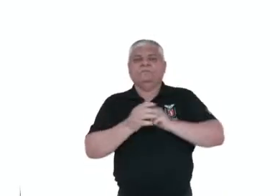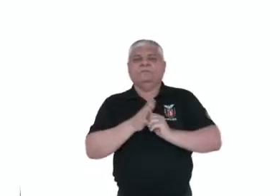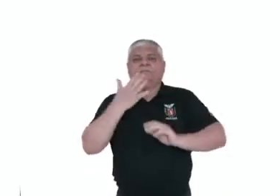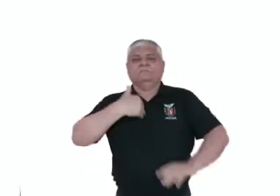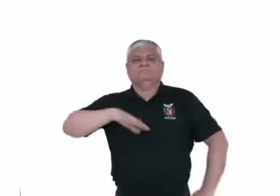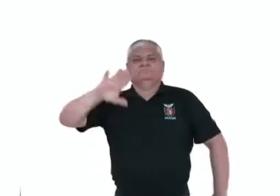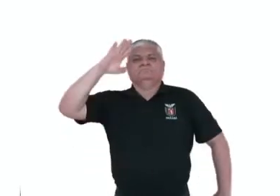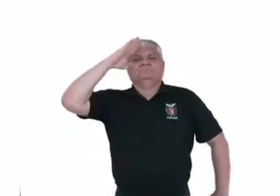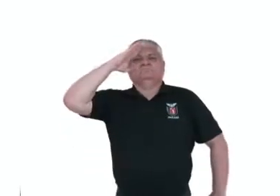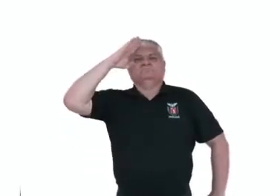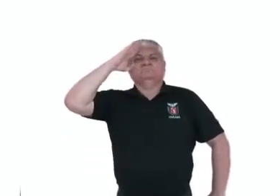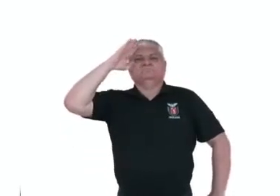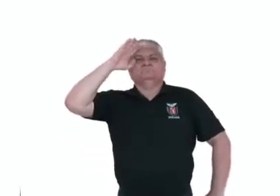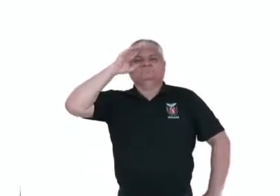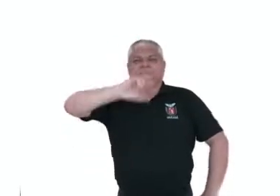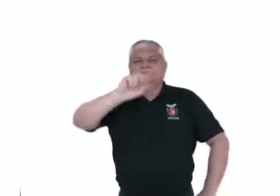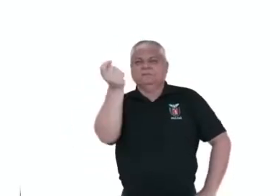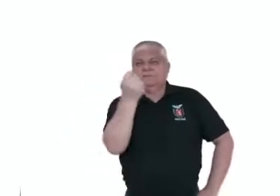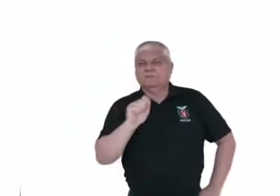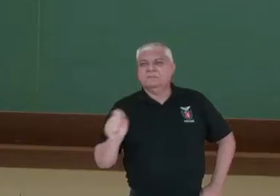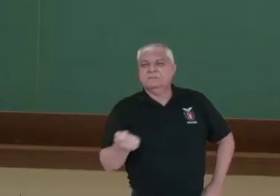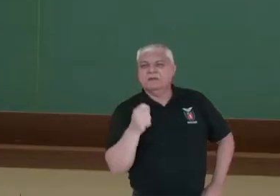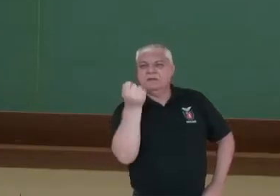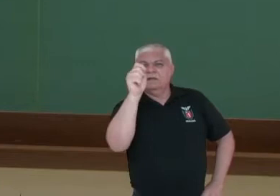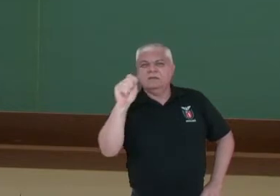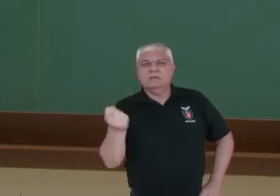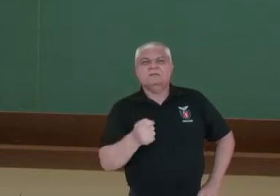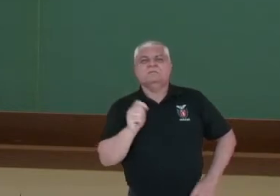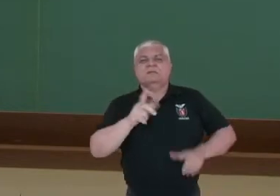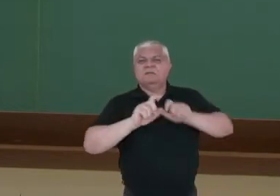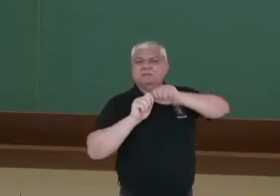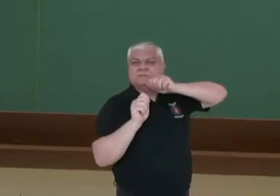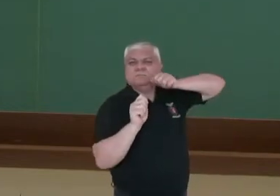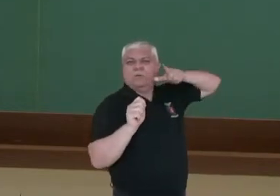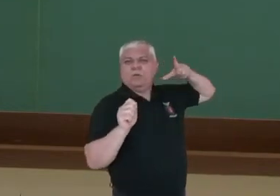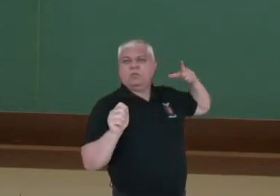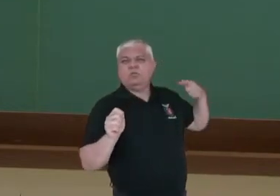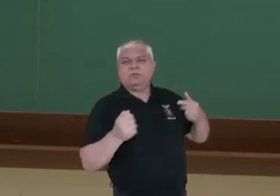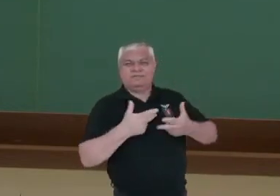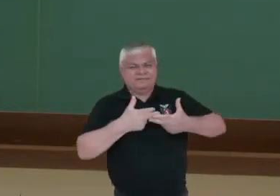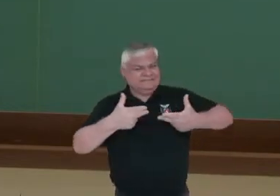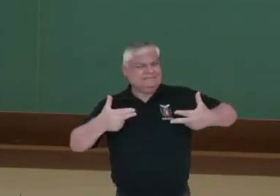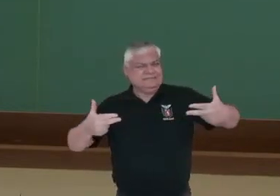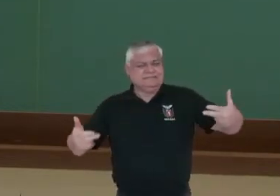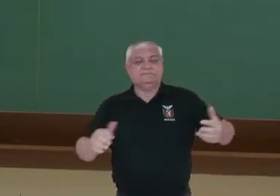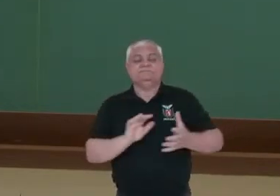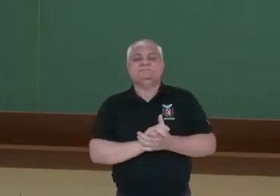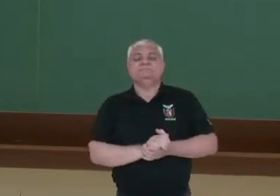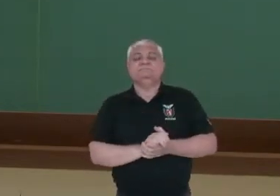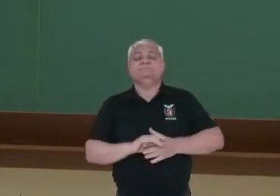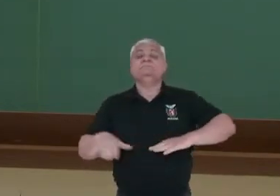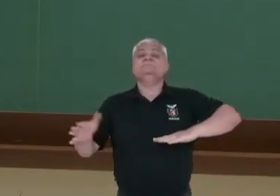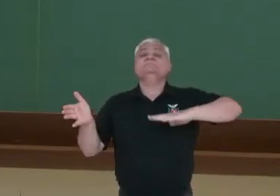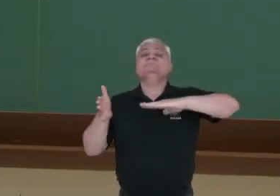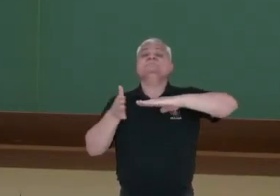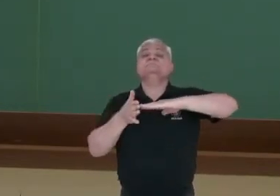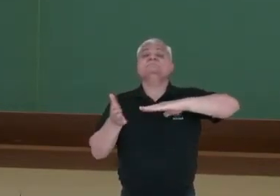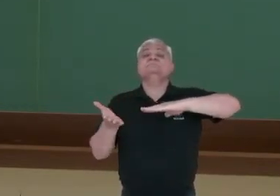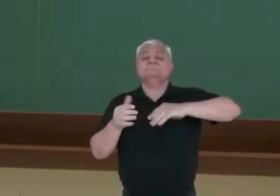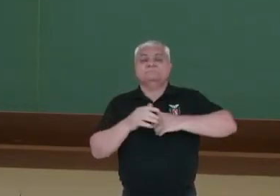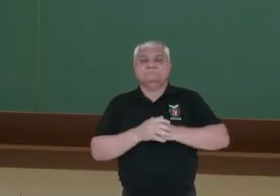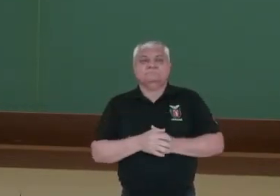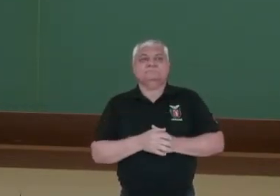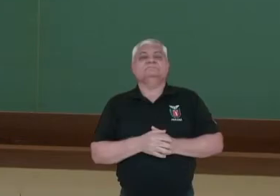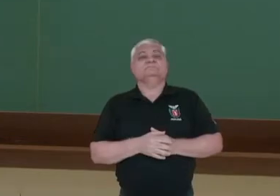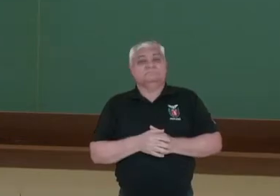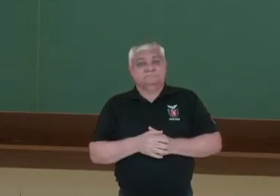Soldados então esgrima equitação arco e flecha a Lilo e na idade moderna a gente